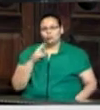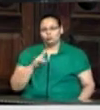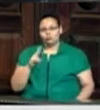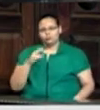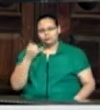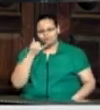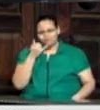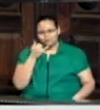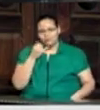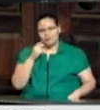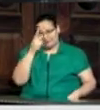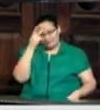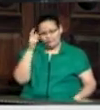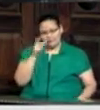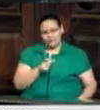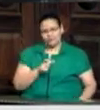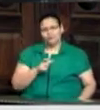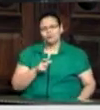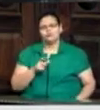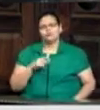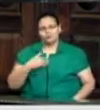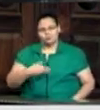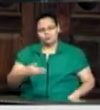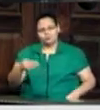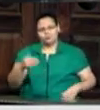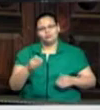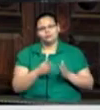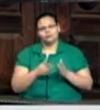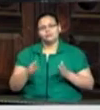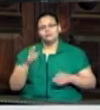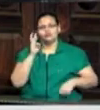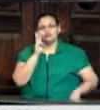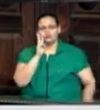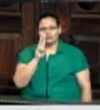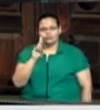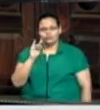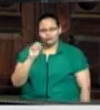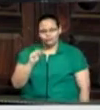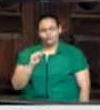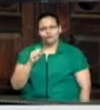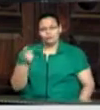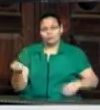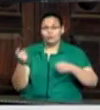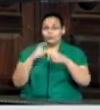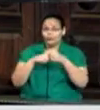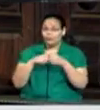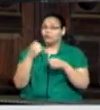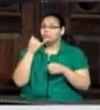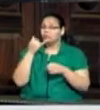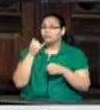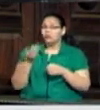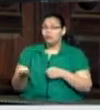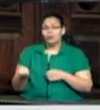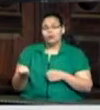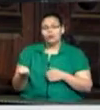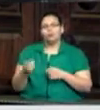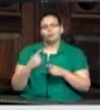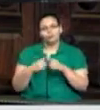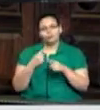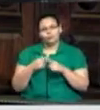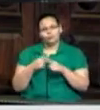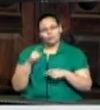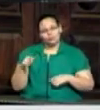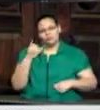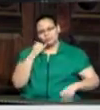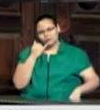que aquela pessoa, no prazo de 3 dias, devolva aquele celular. Porque